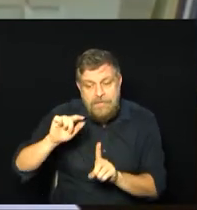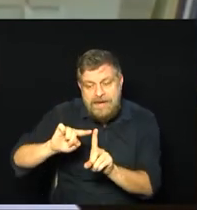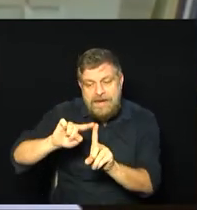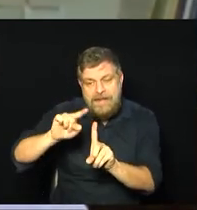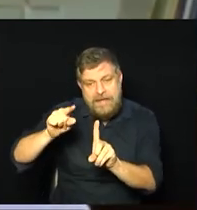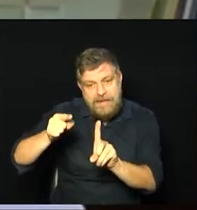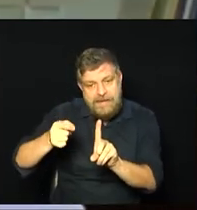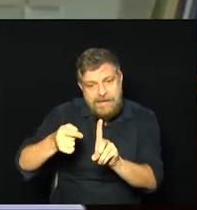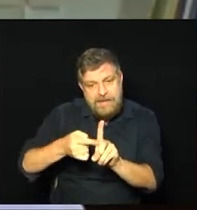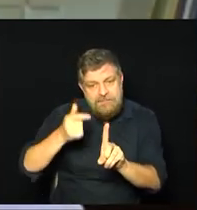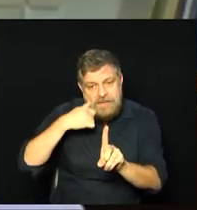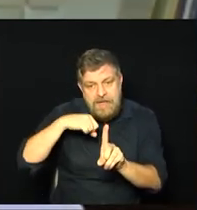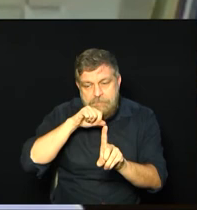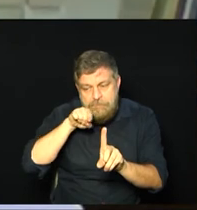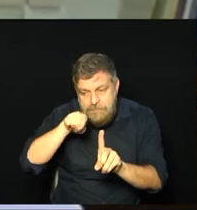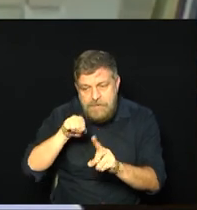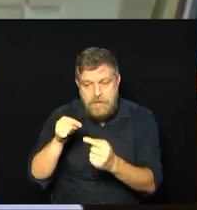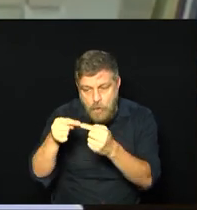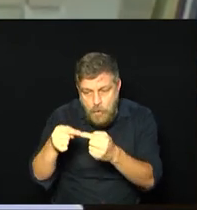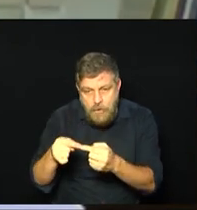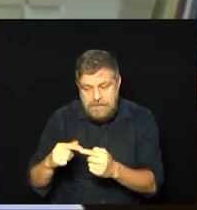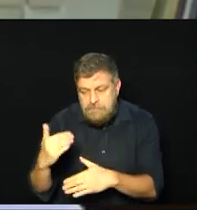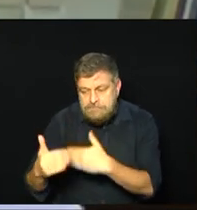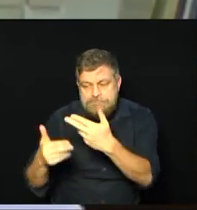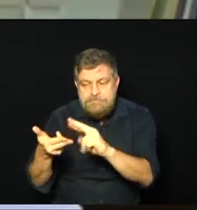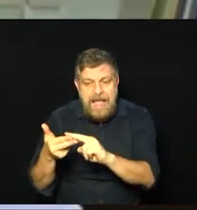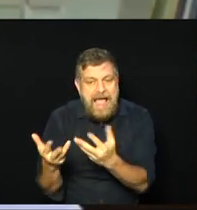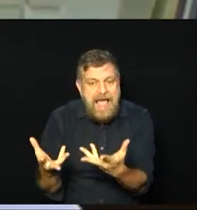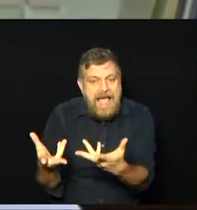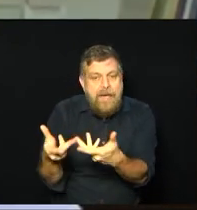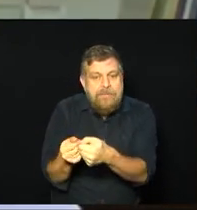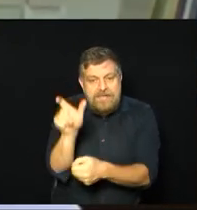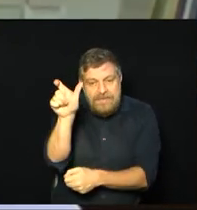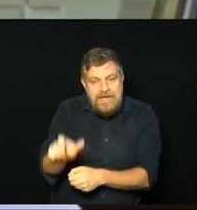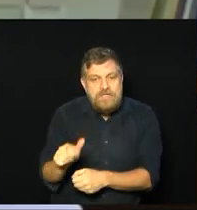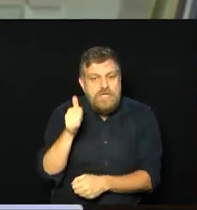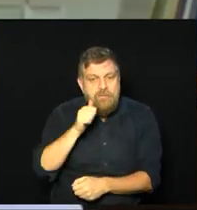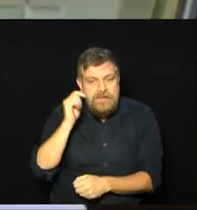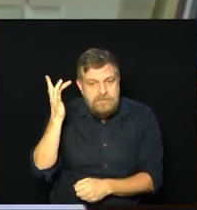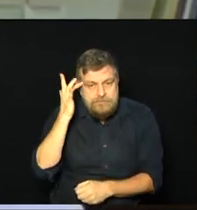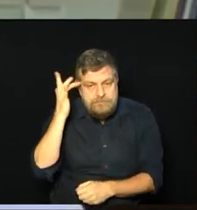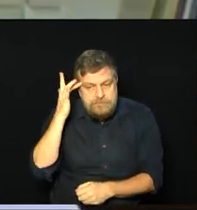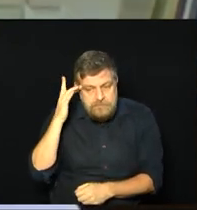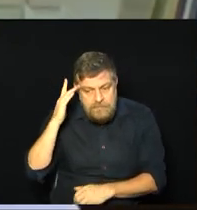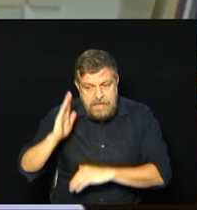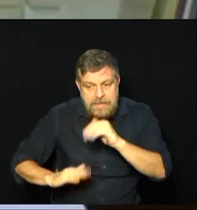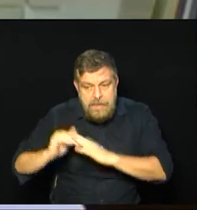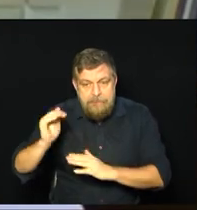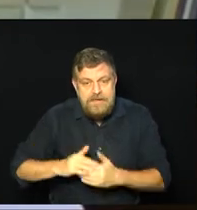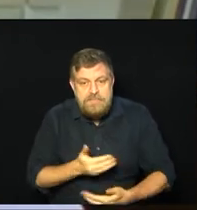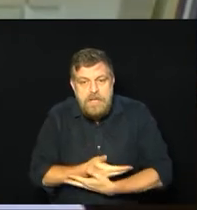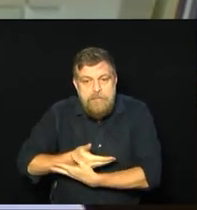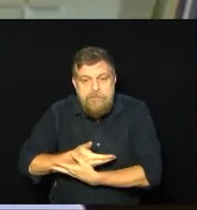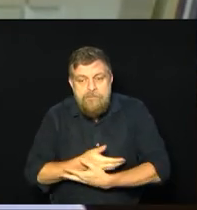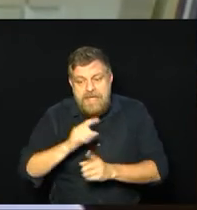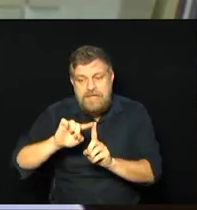como um desenvolvimento a mais de habilidades naquela mulher, naquela função materna, né? Então, uma